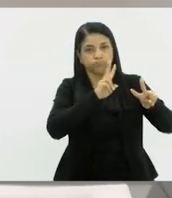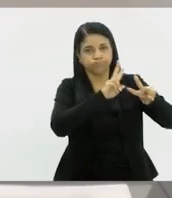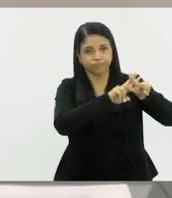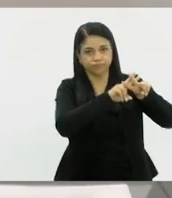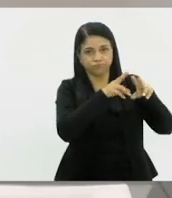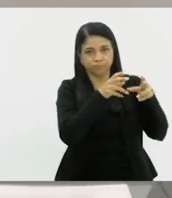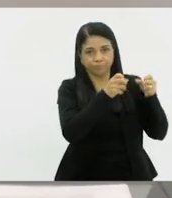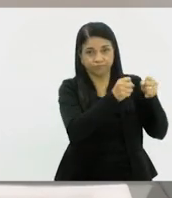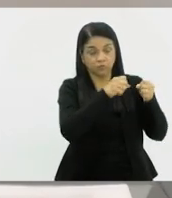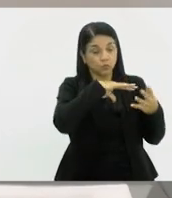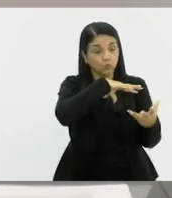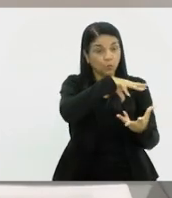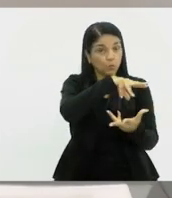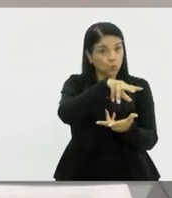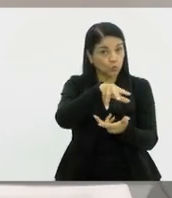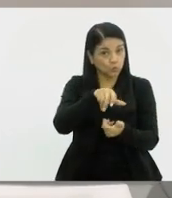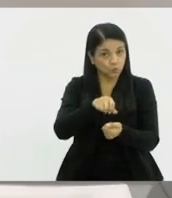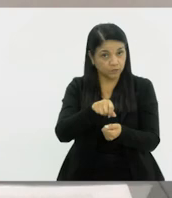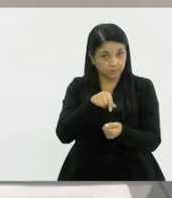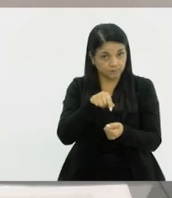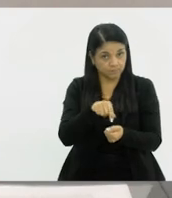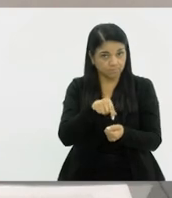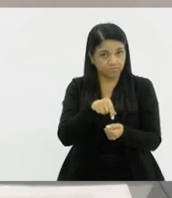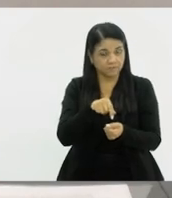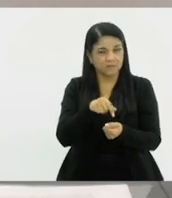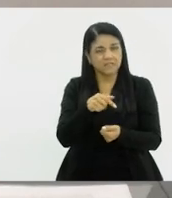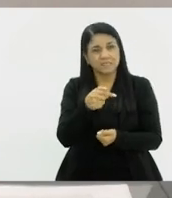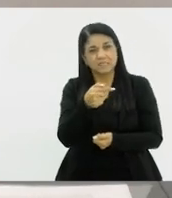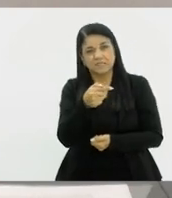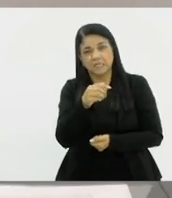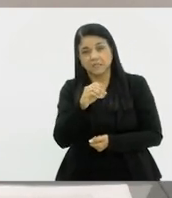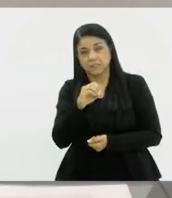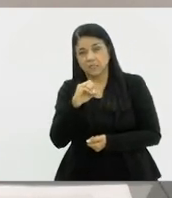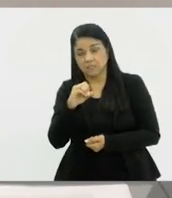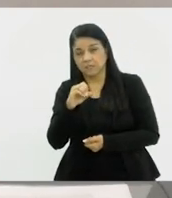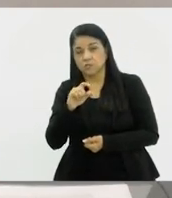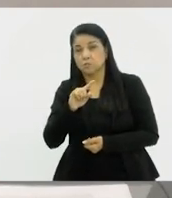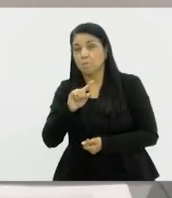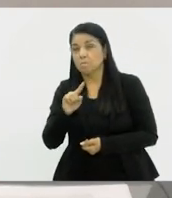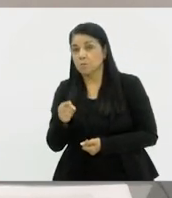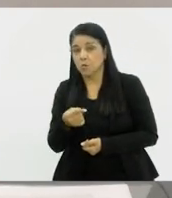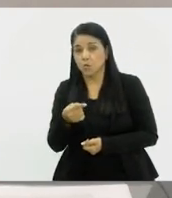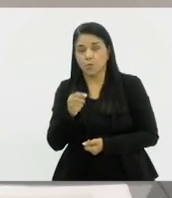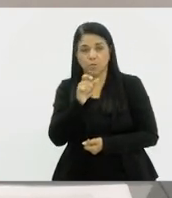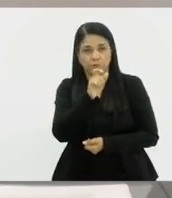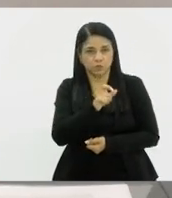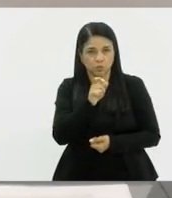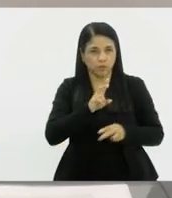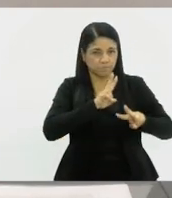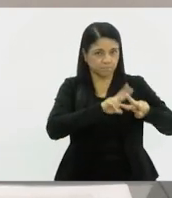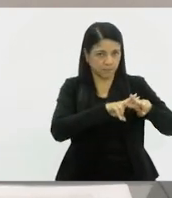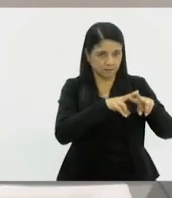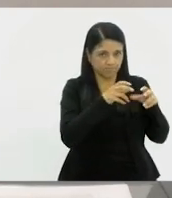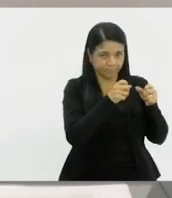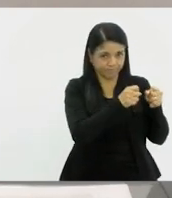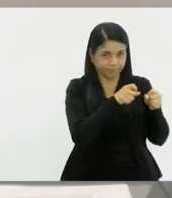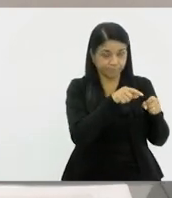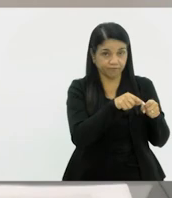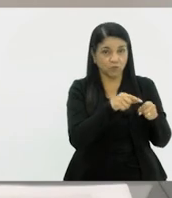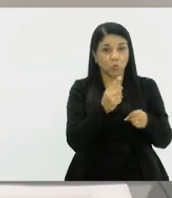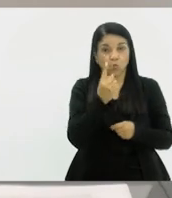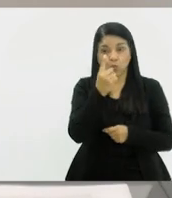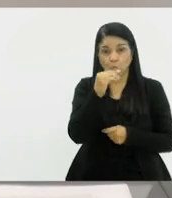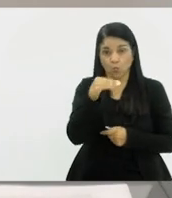mundo né cerca um pouco menos que 700.000 pessoas oficiais no sistema dessas